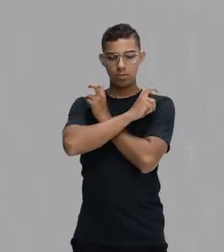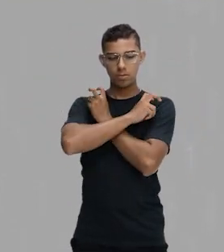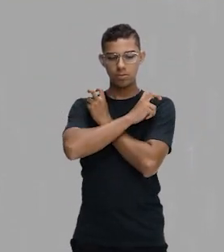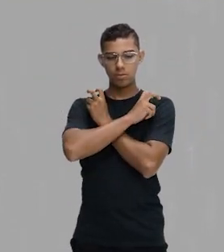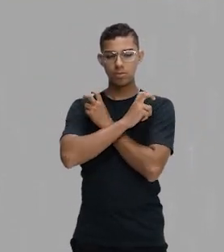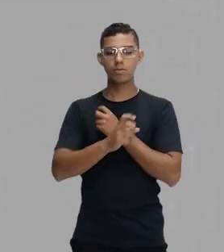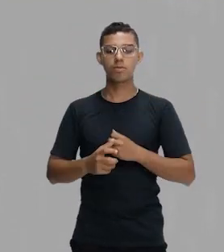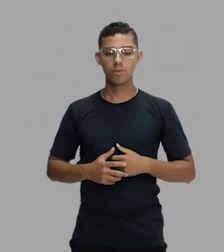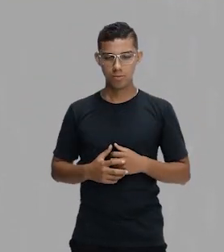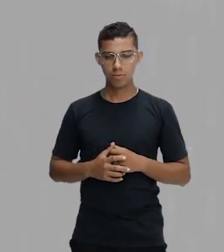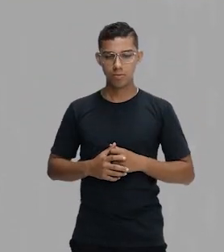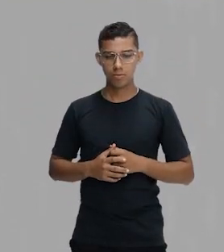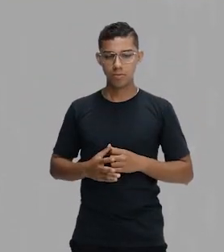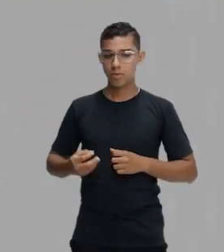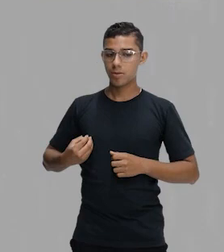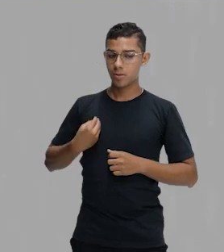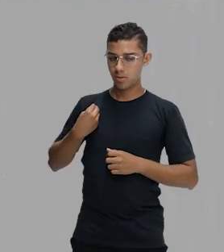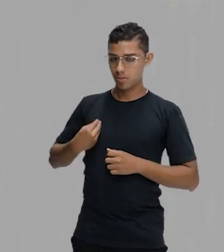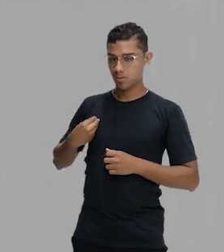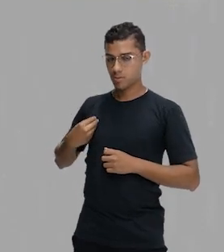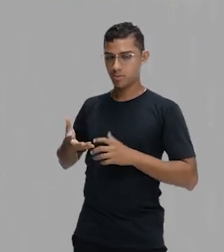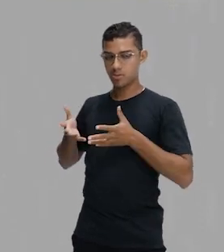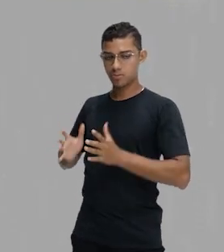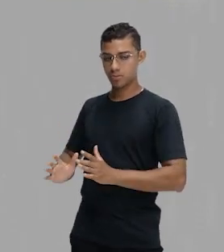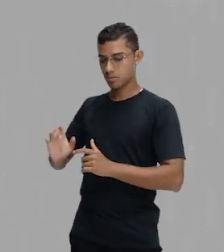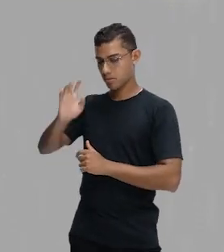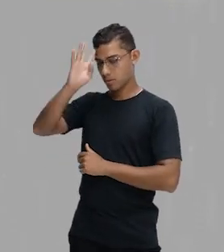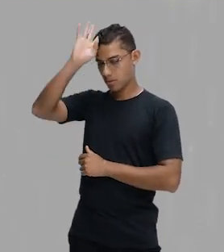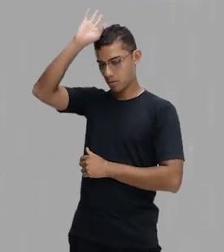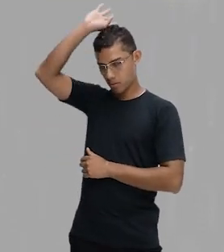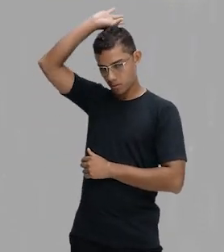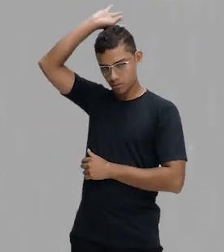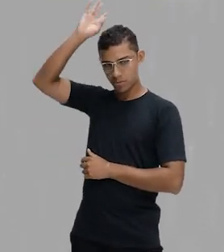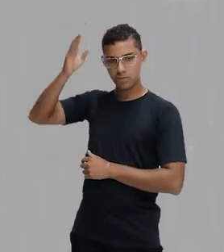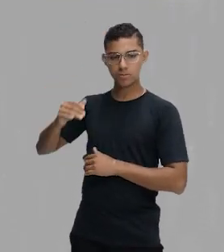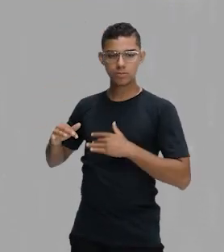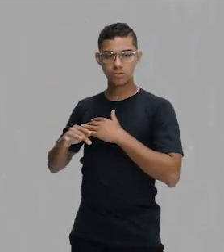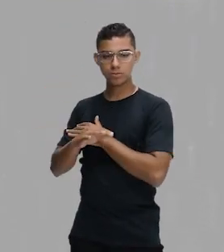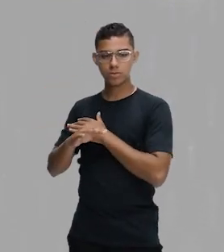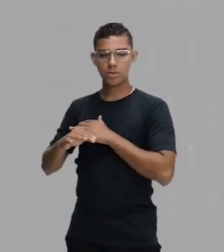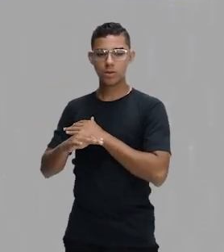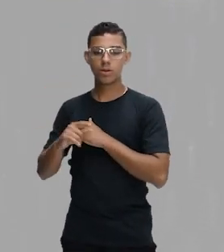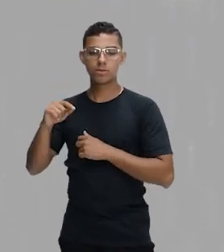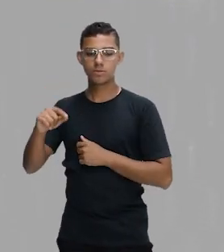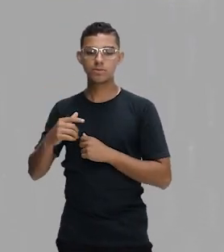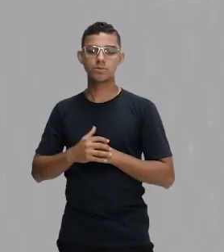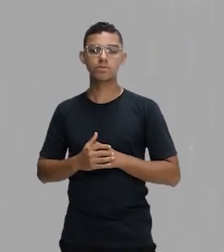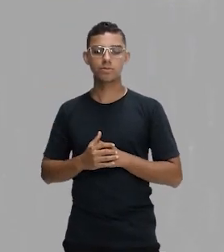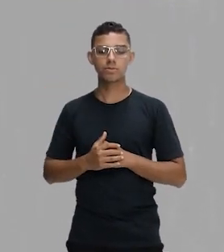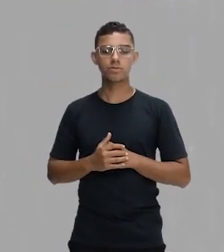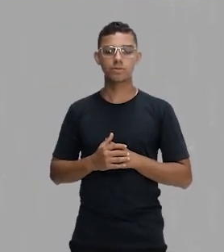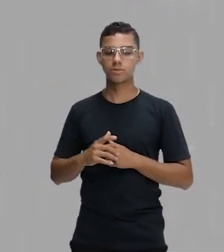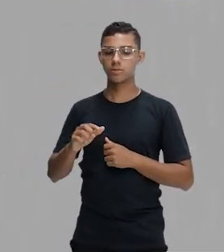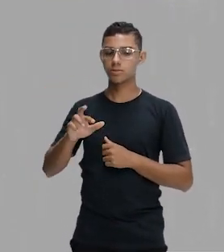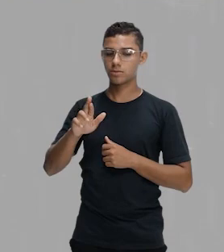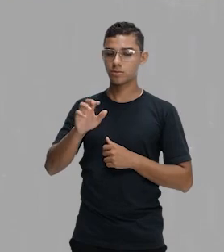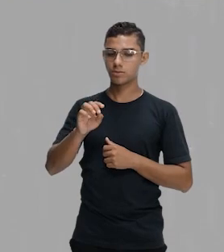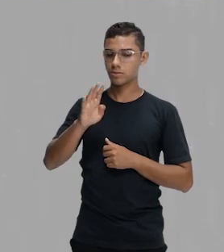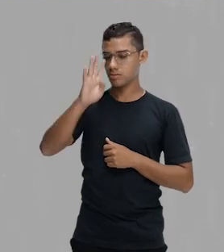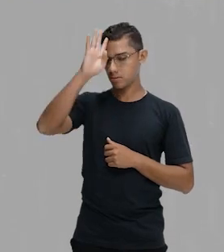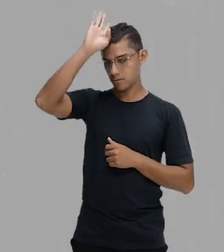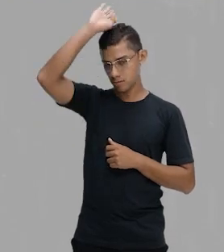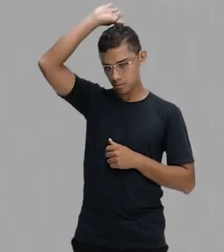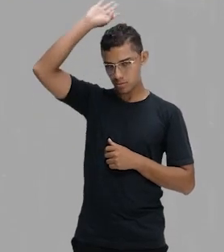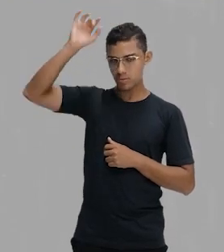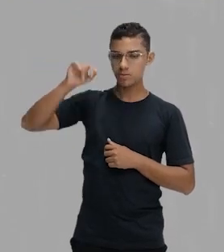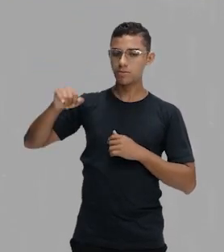Alexandria, uma província romana no Egito. Ele compilou uma série de 13